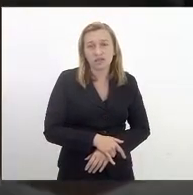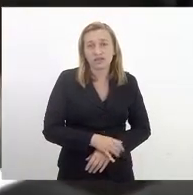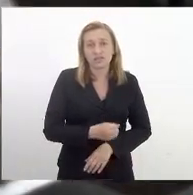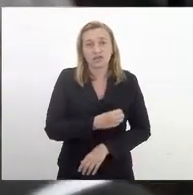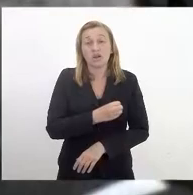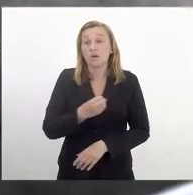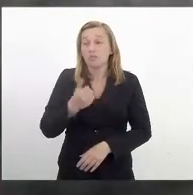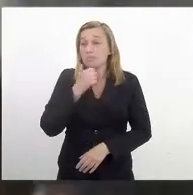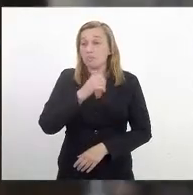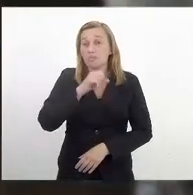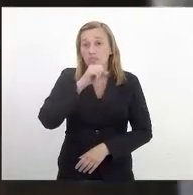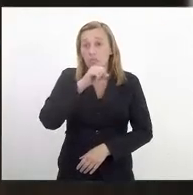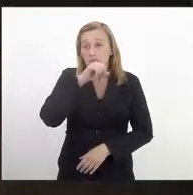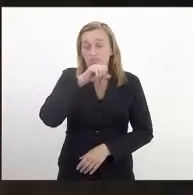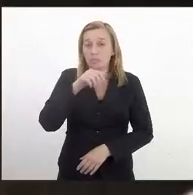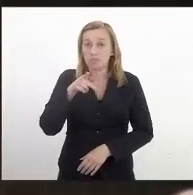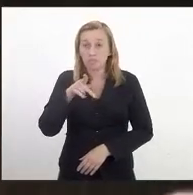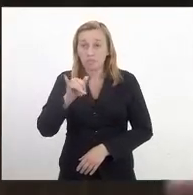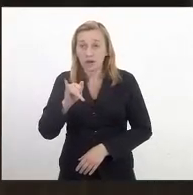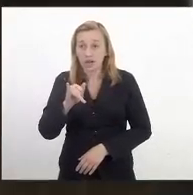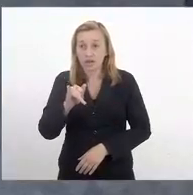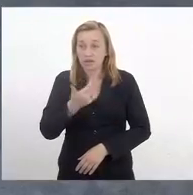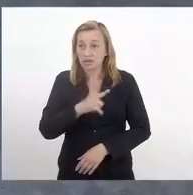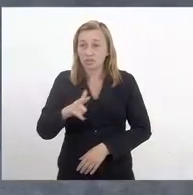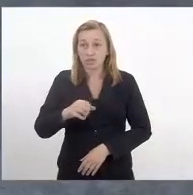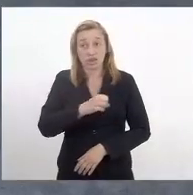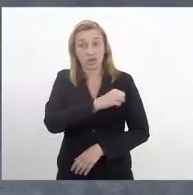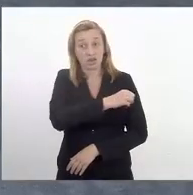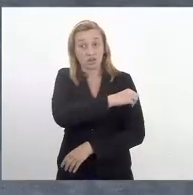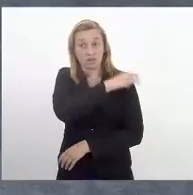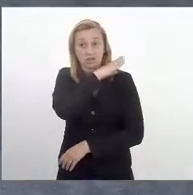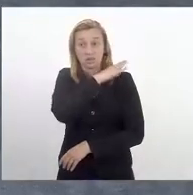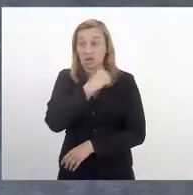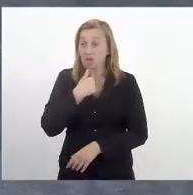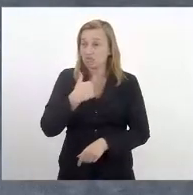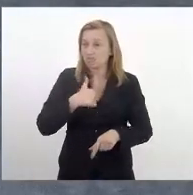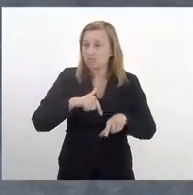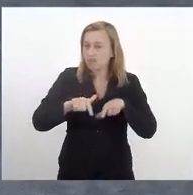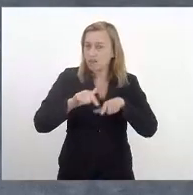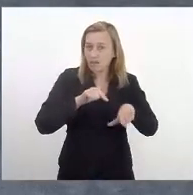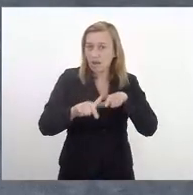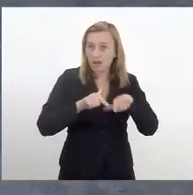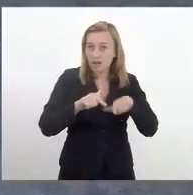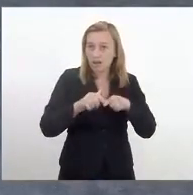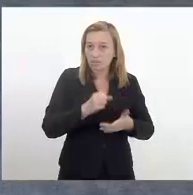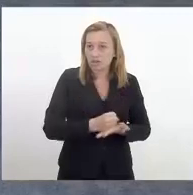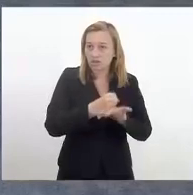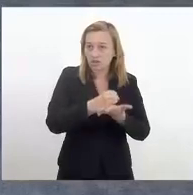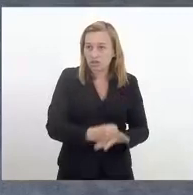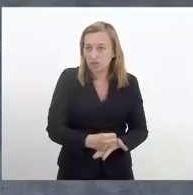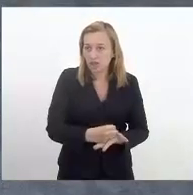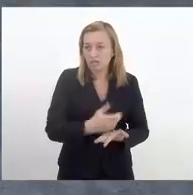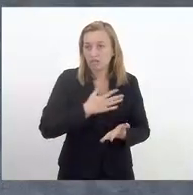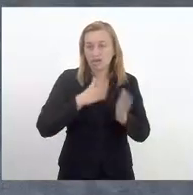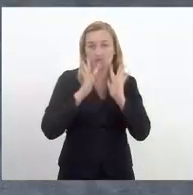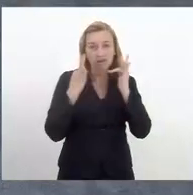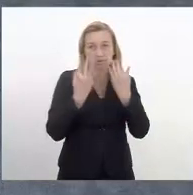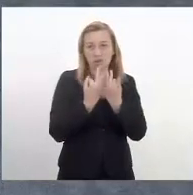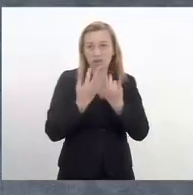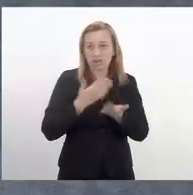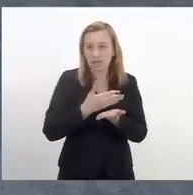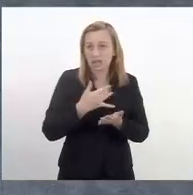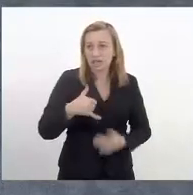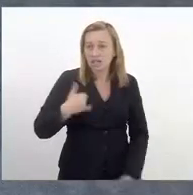nem minha mãe quem sabe onde trabalhei para sentar minha casa desde os 14